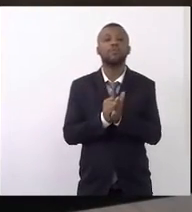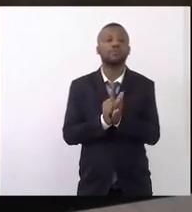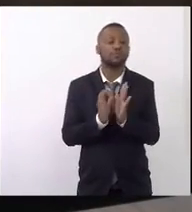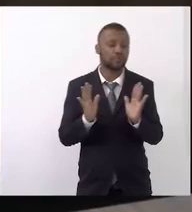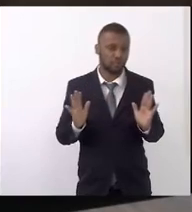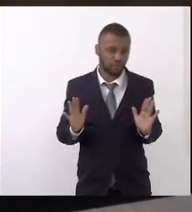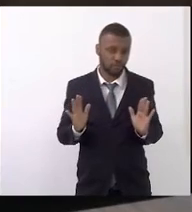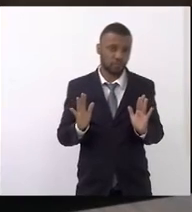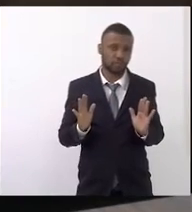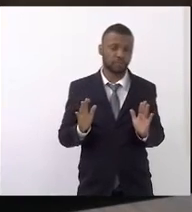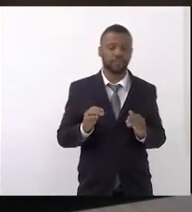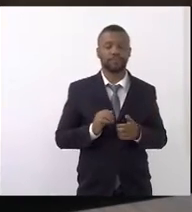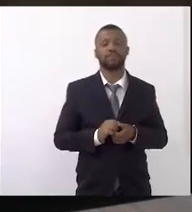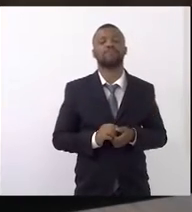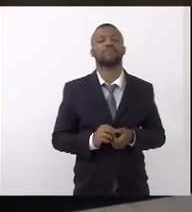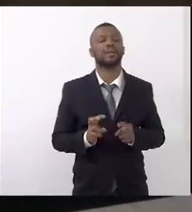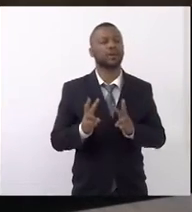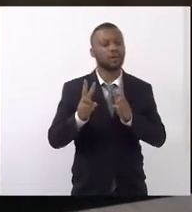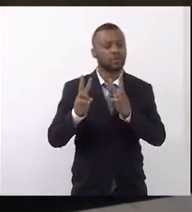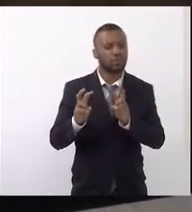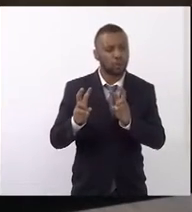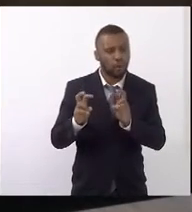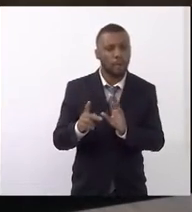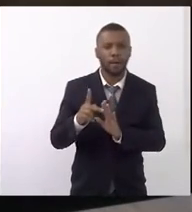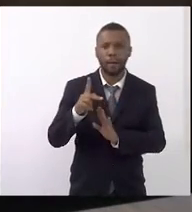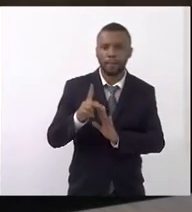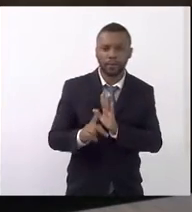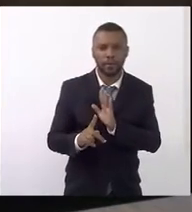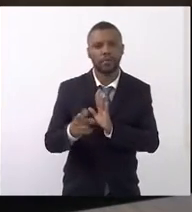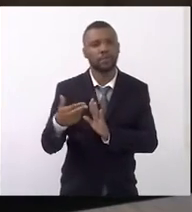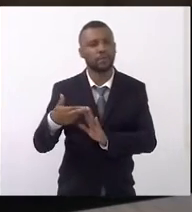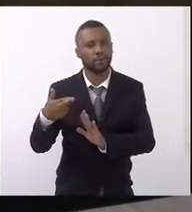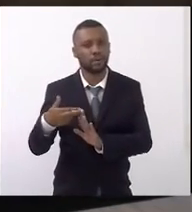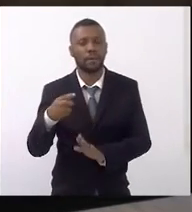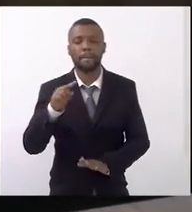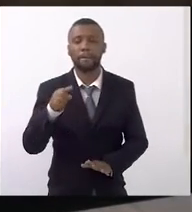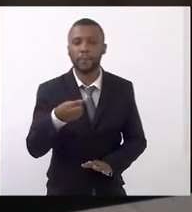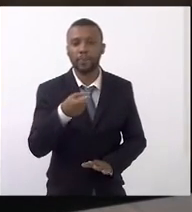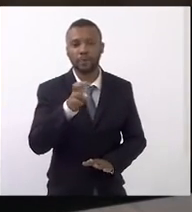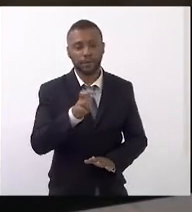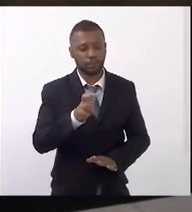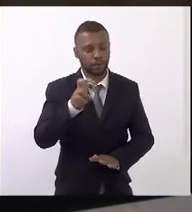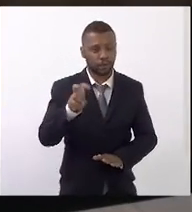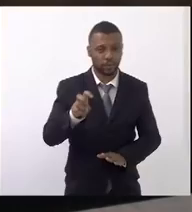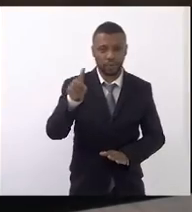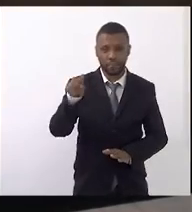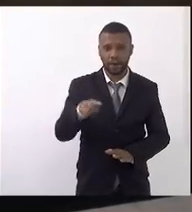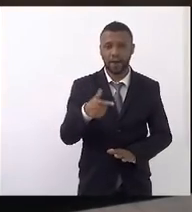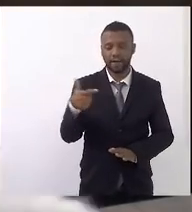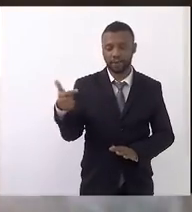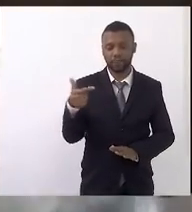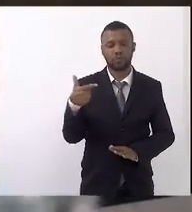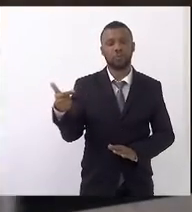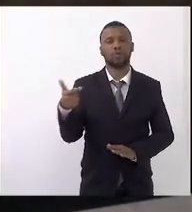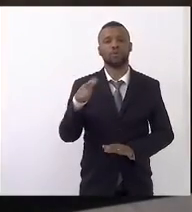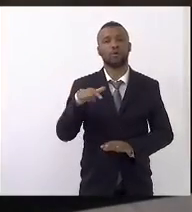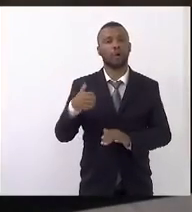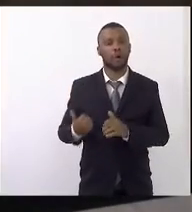Quanto ao projeto de resolução 1055 de 22, eu